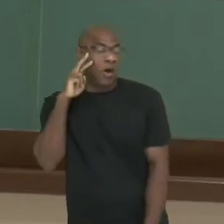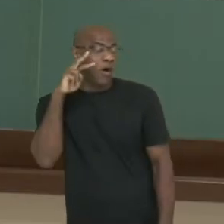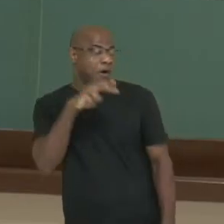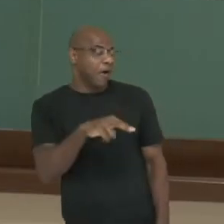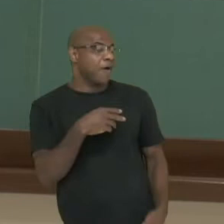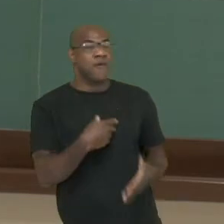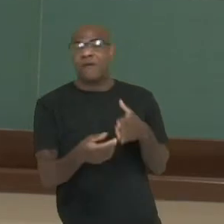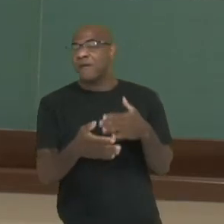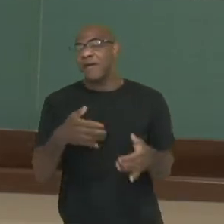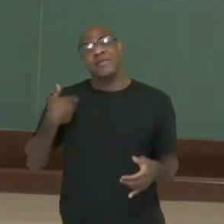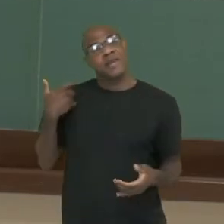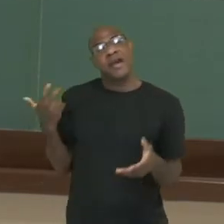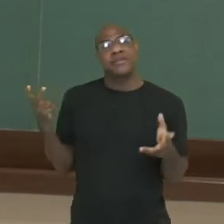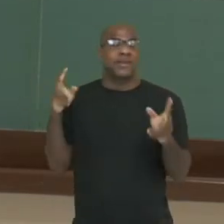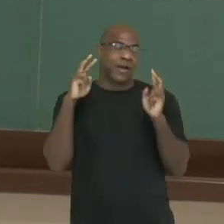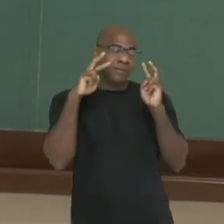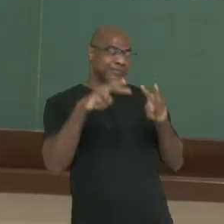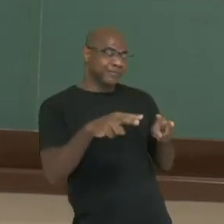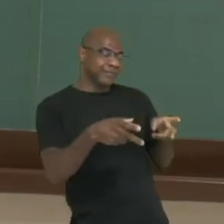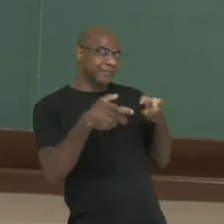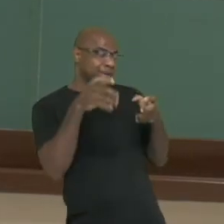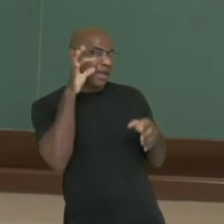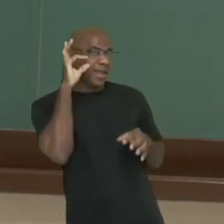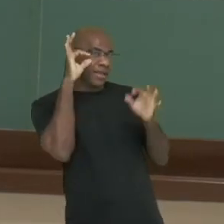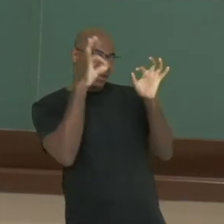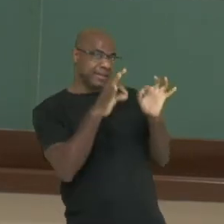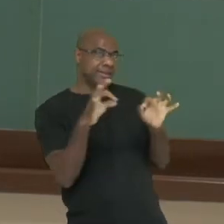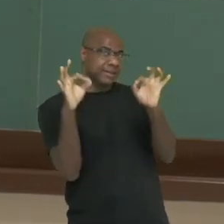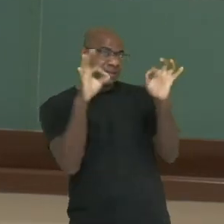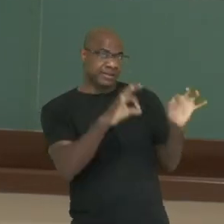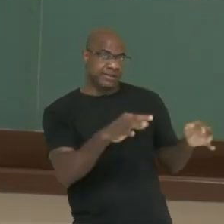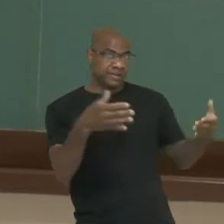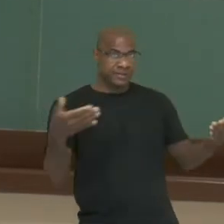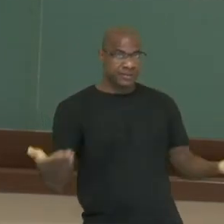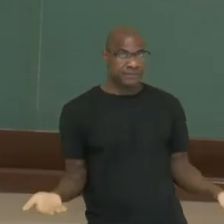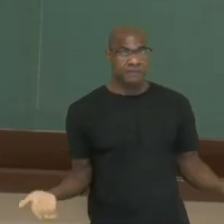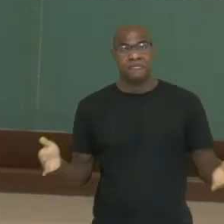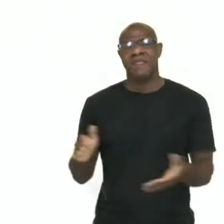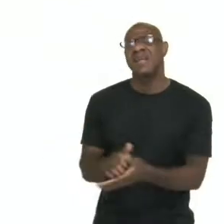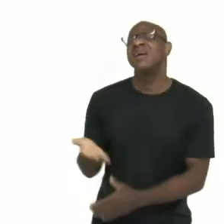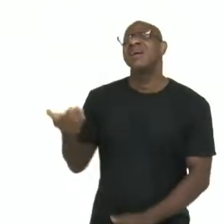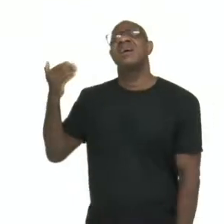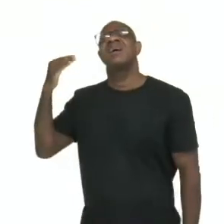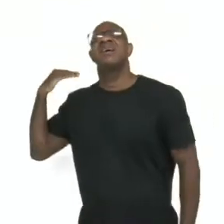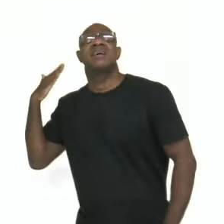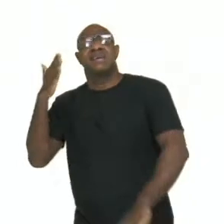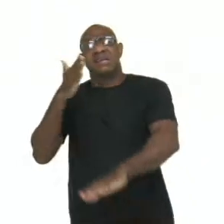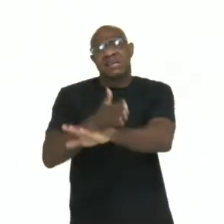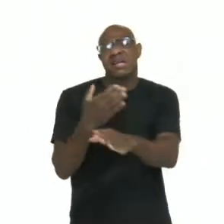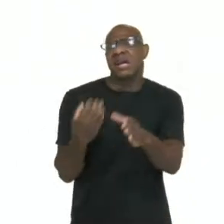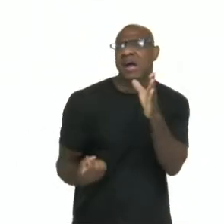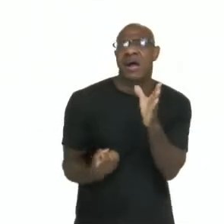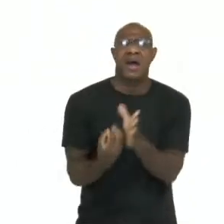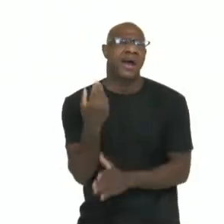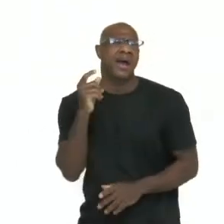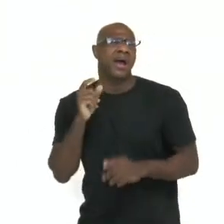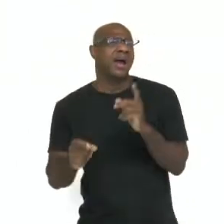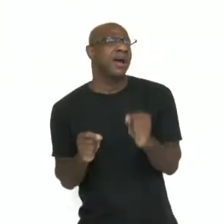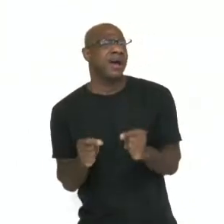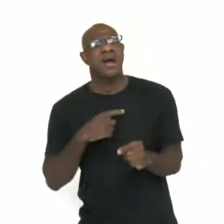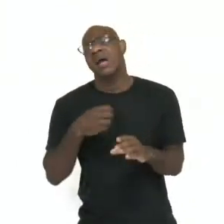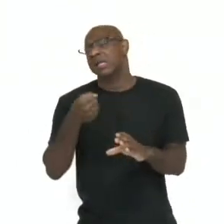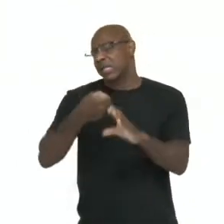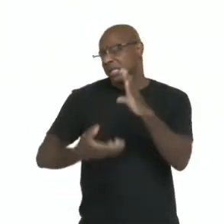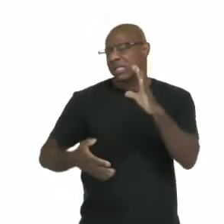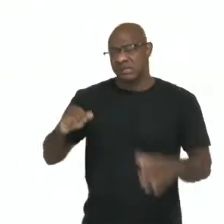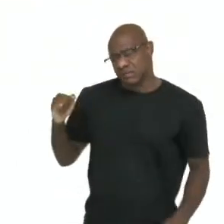idades participando ali da encenação. Então, na Idade Média, por exemplo, surge, né, uma característica bem